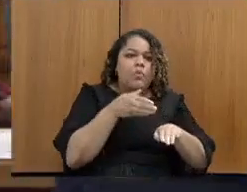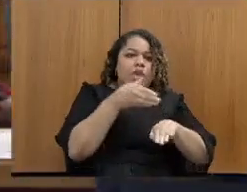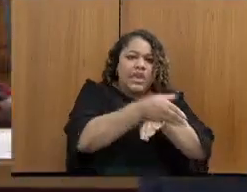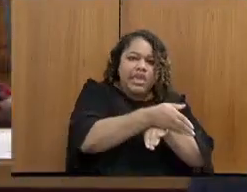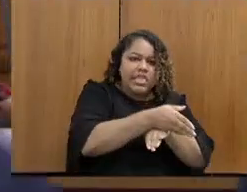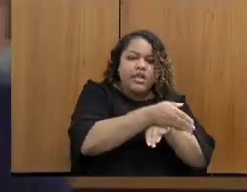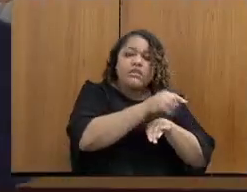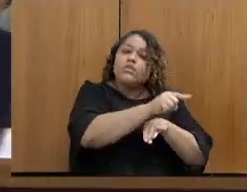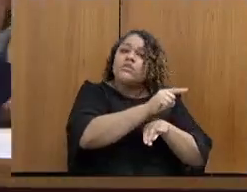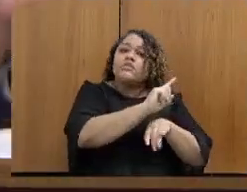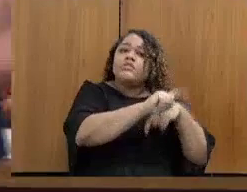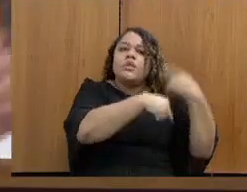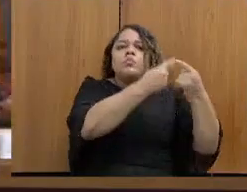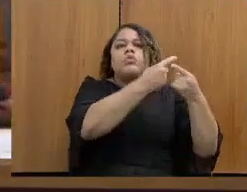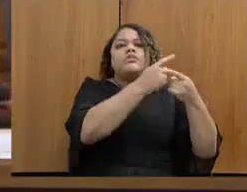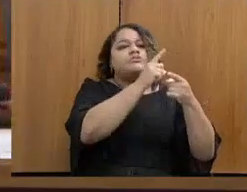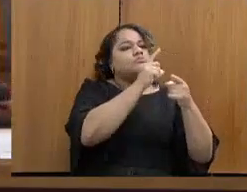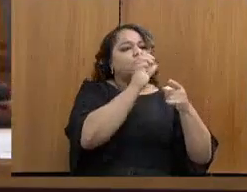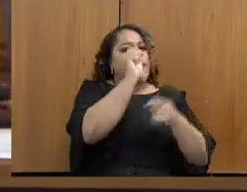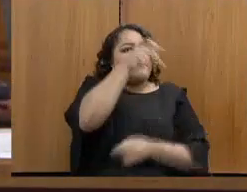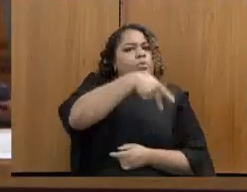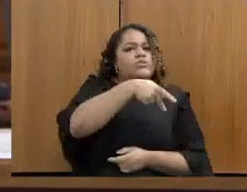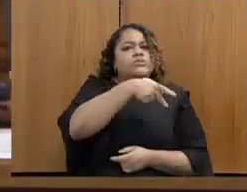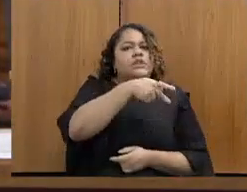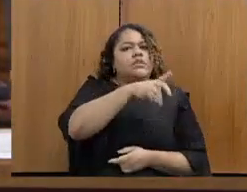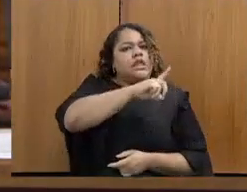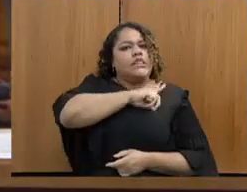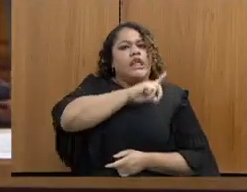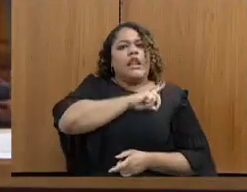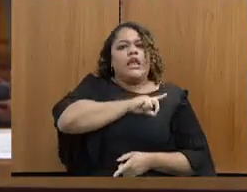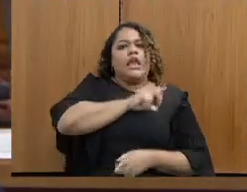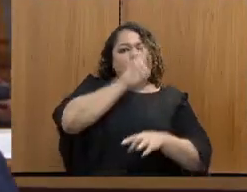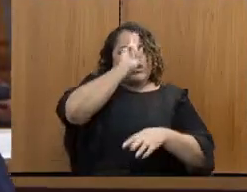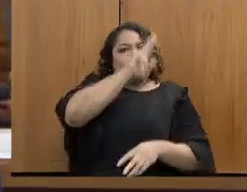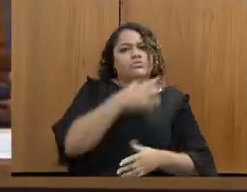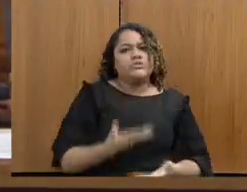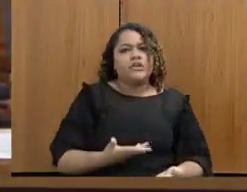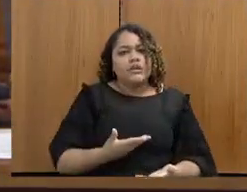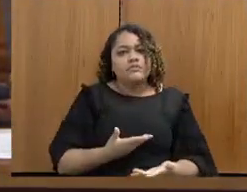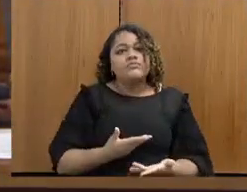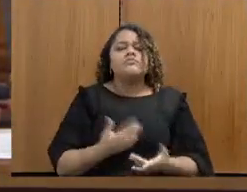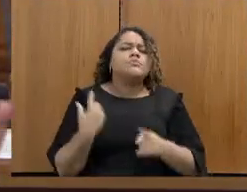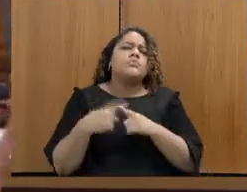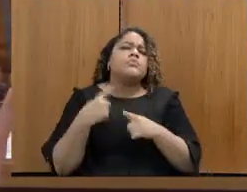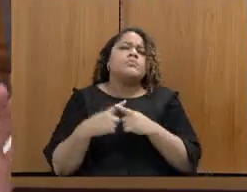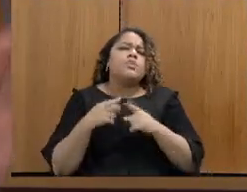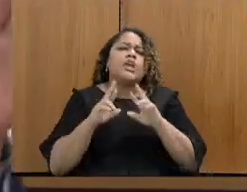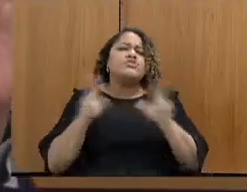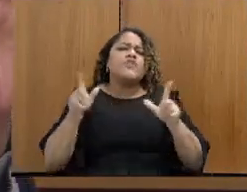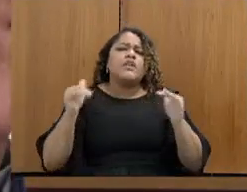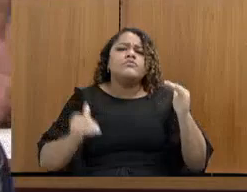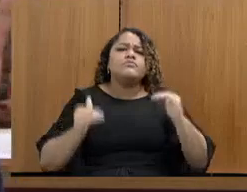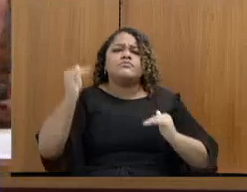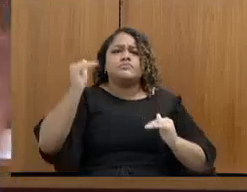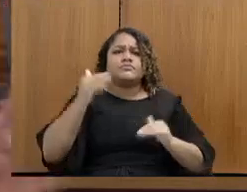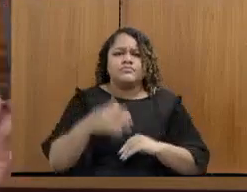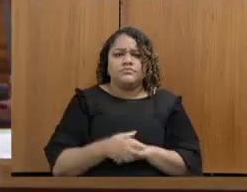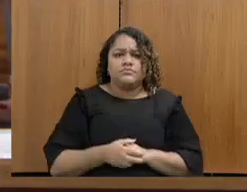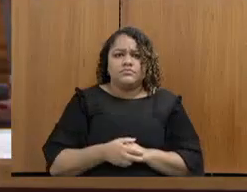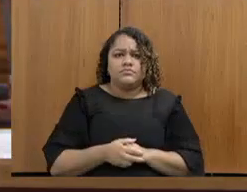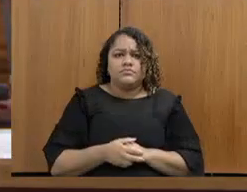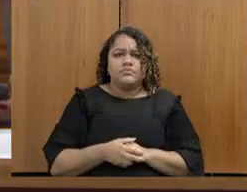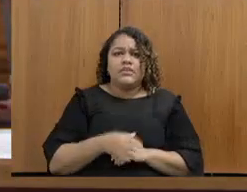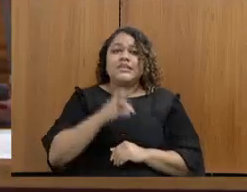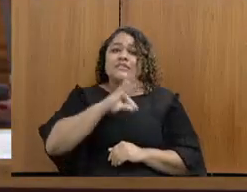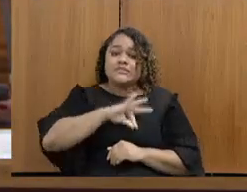isso eu fui levar essas pautas para o vice-governador por secretário de governo questão salarial a gente só discute Paulo tem conjunto com